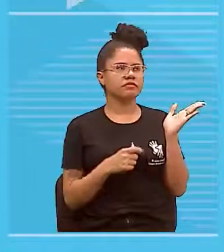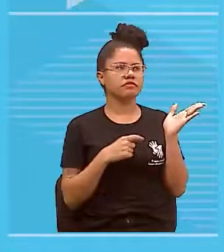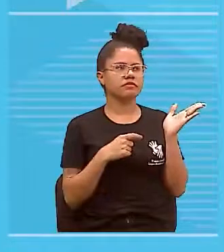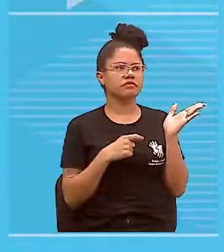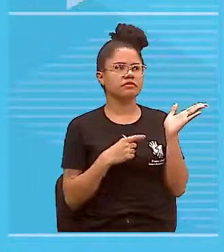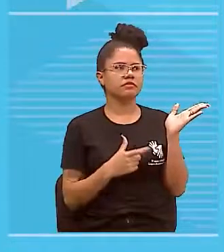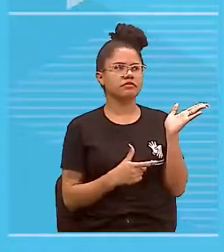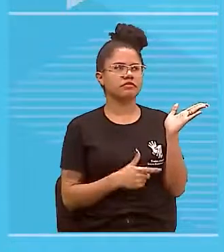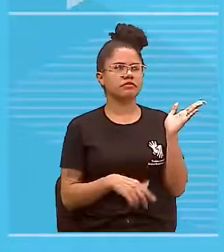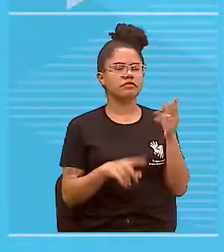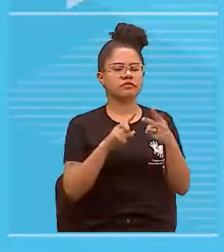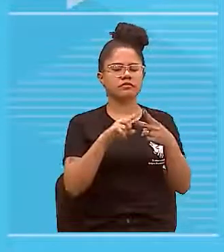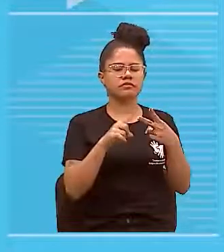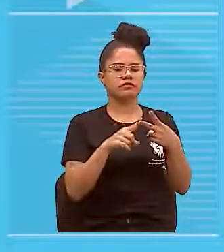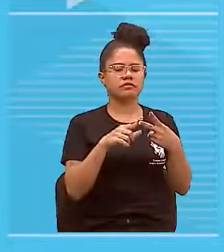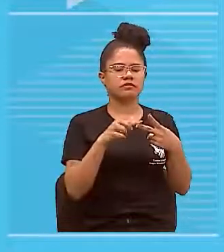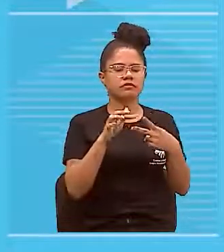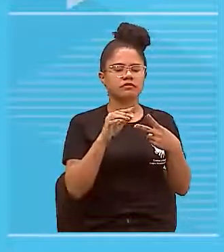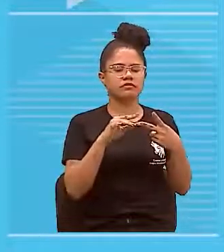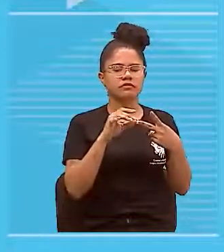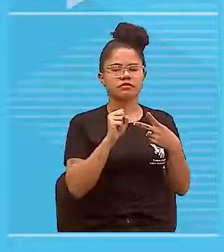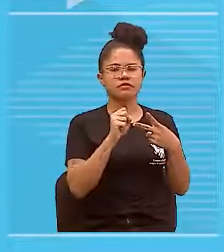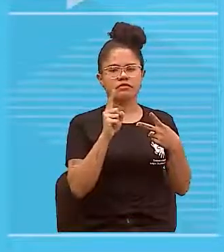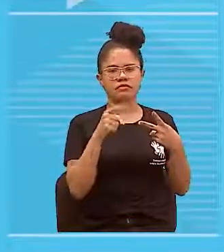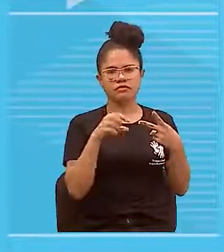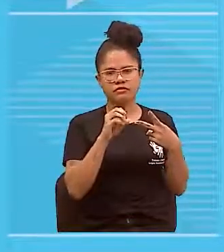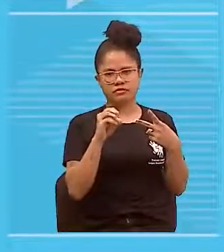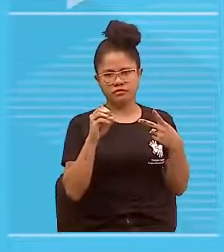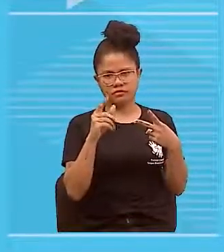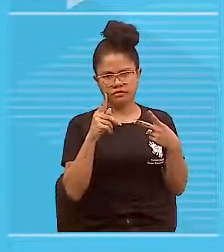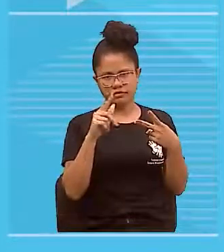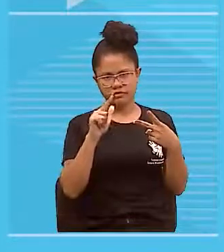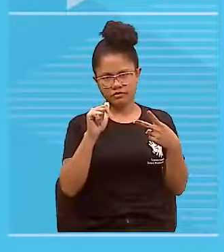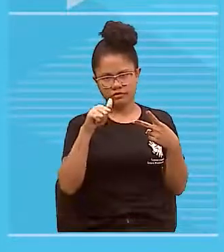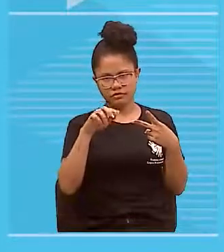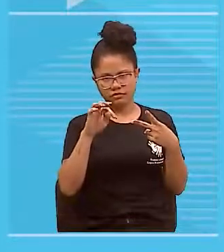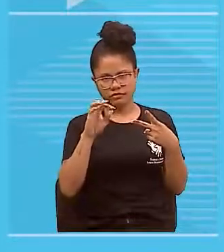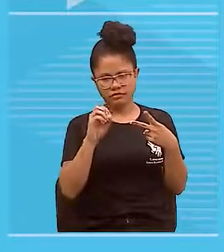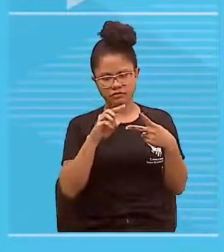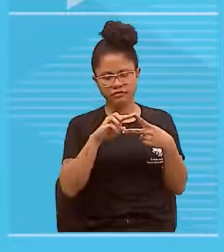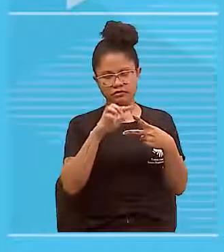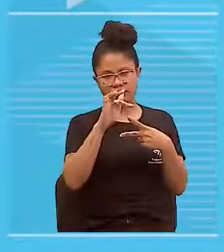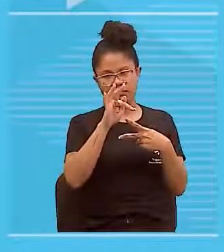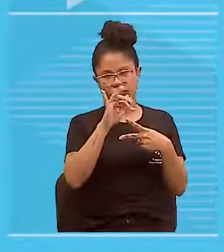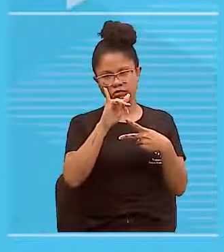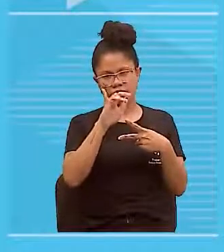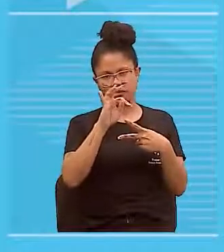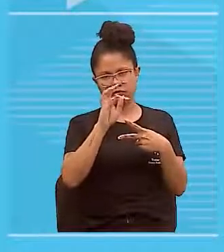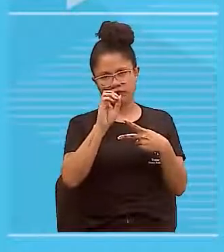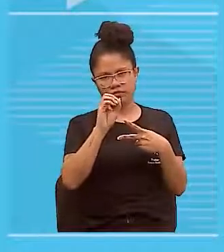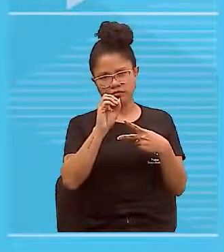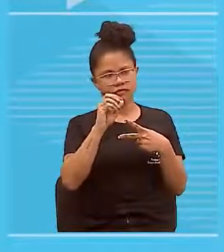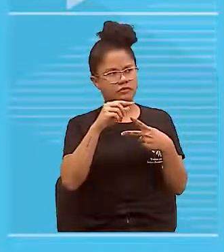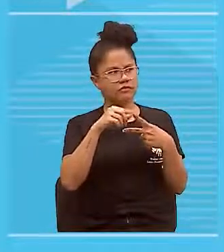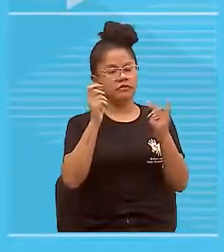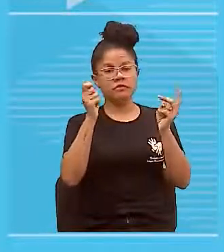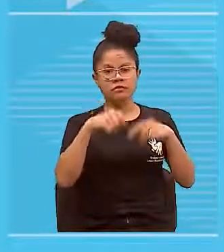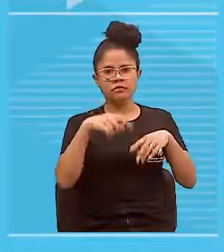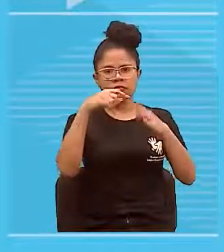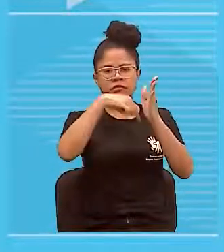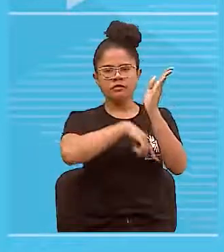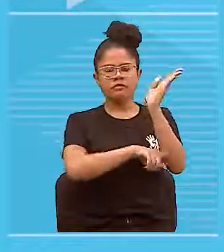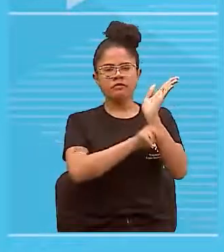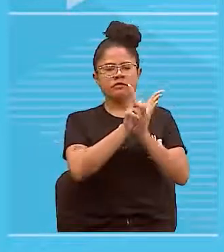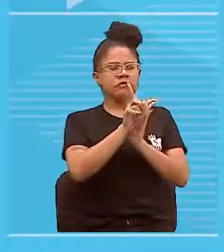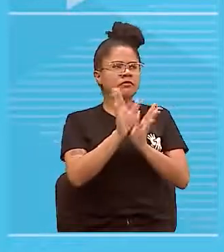tenho zooplâncton. Vocês vão observar que, se é fitoplâncton, ele precisa fazer fotossíntese.